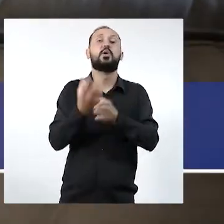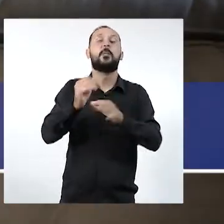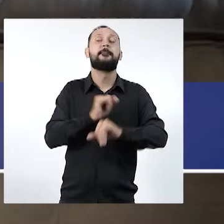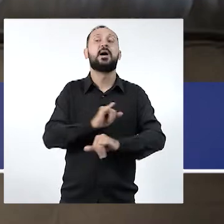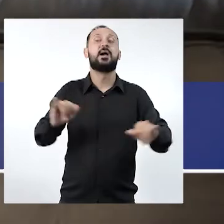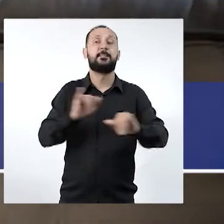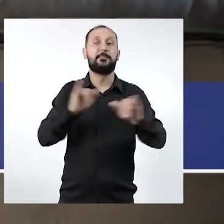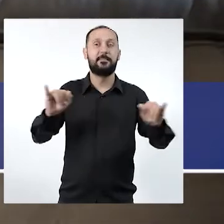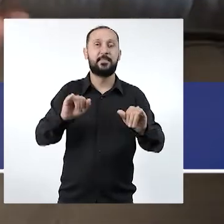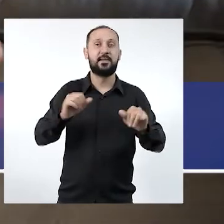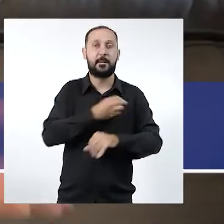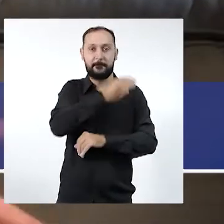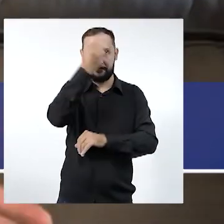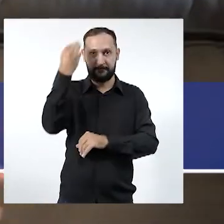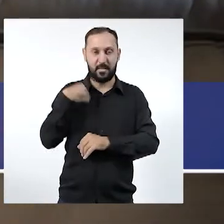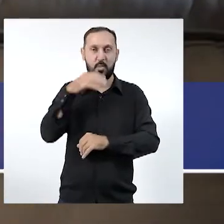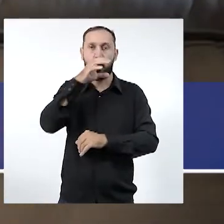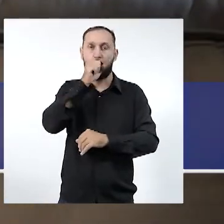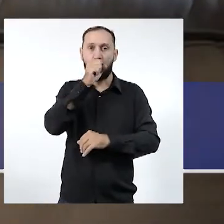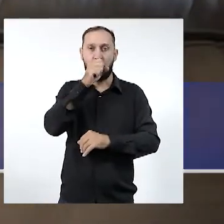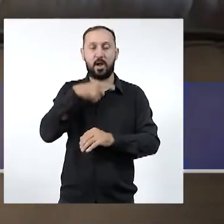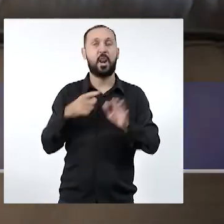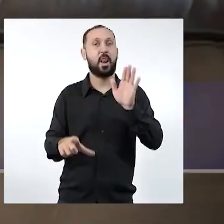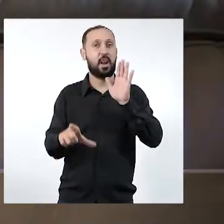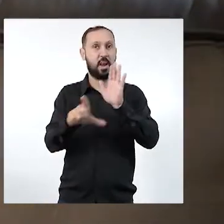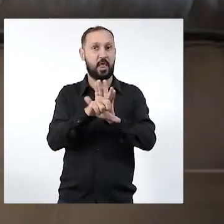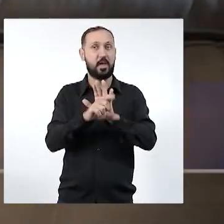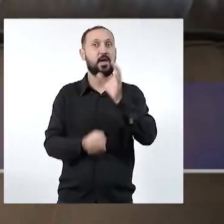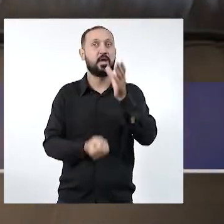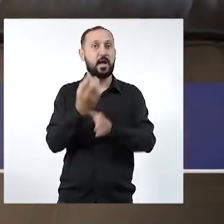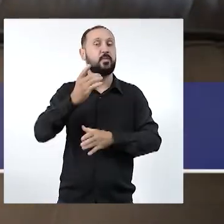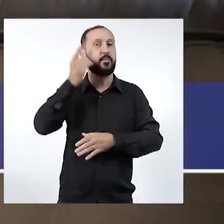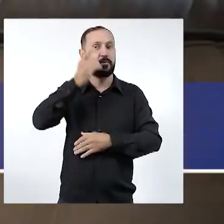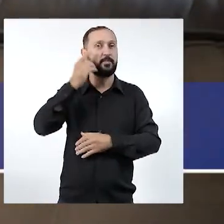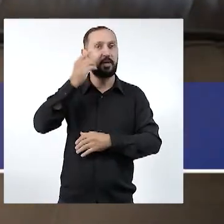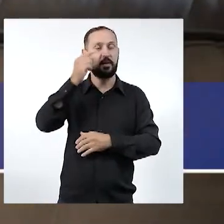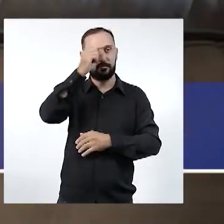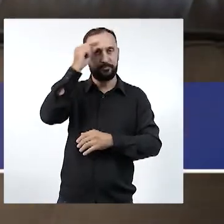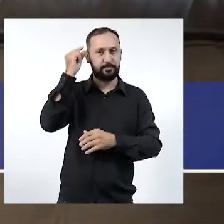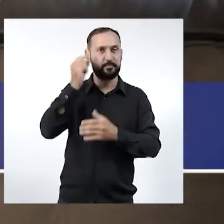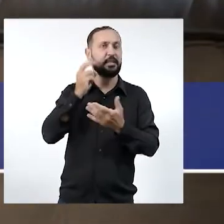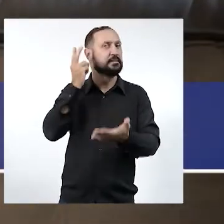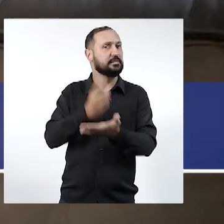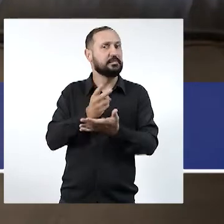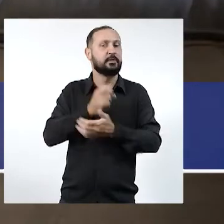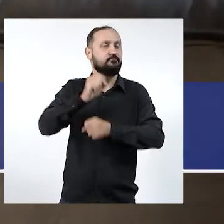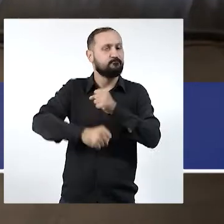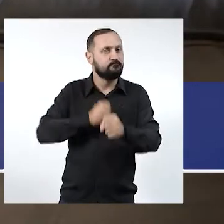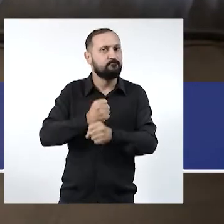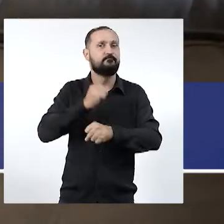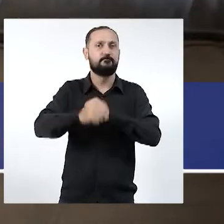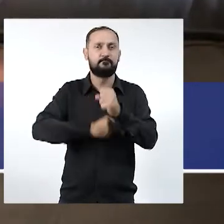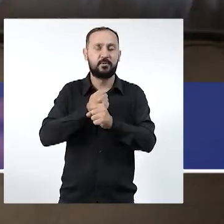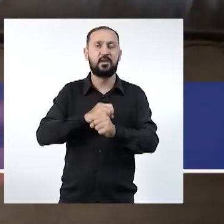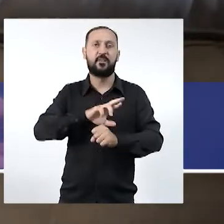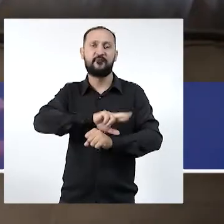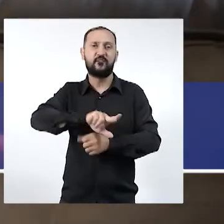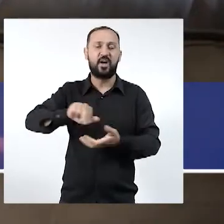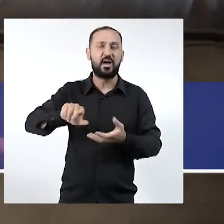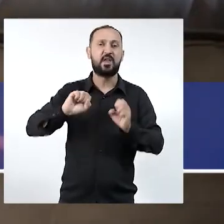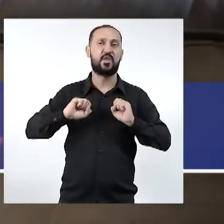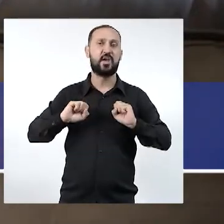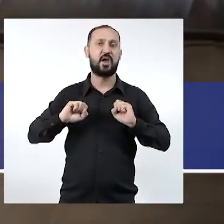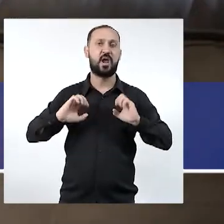que é uma campanha instituída por lei de autoria do deputado Herculano Borges, né? Todo ano a Casa de Leis faz vários